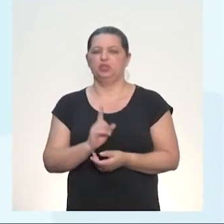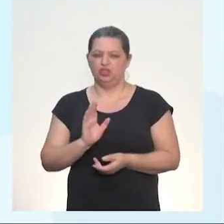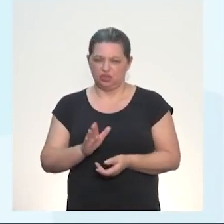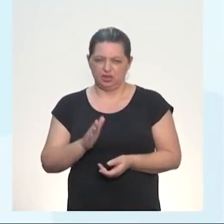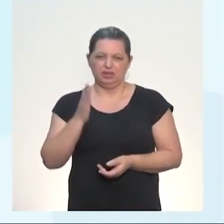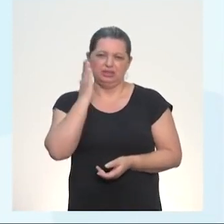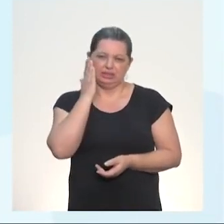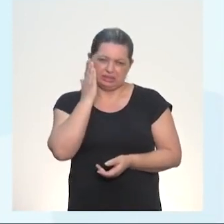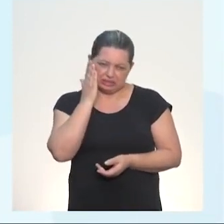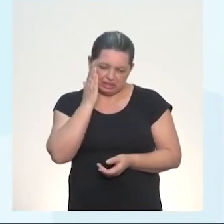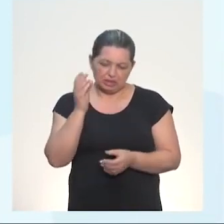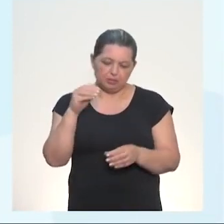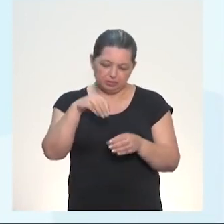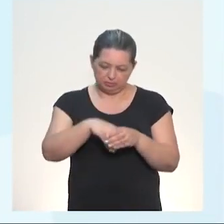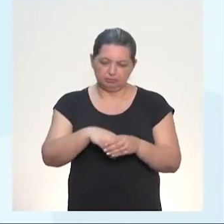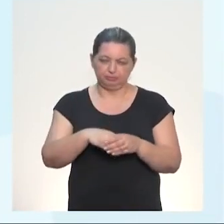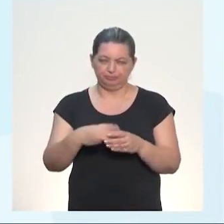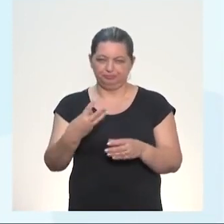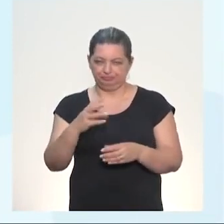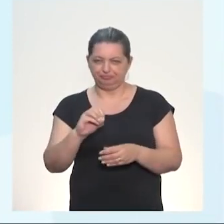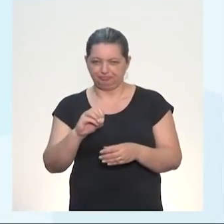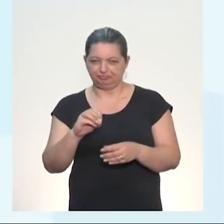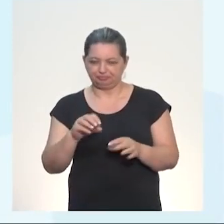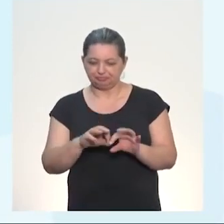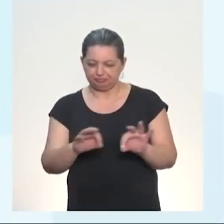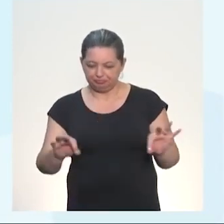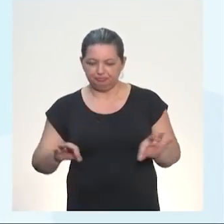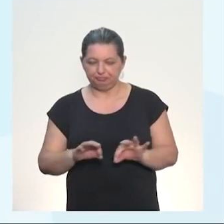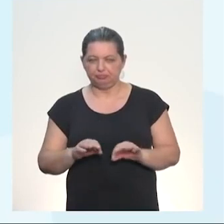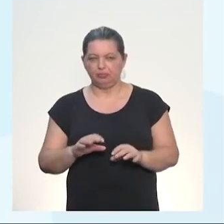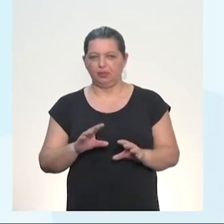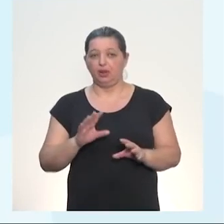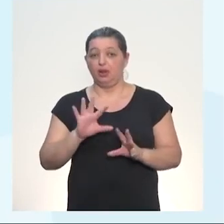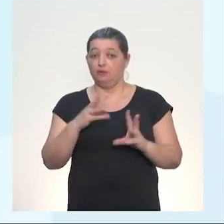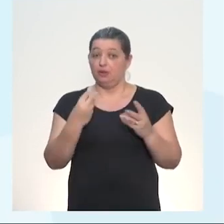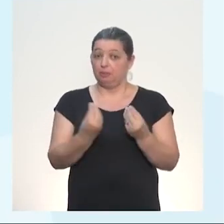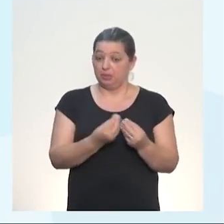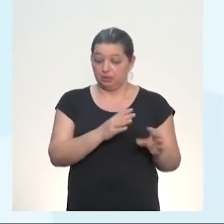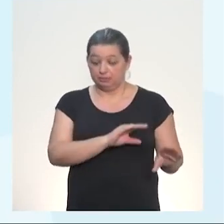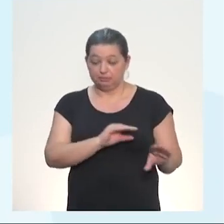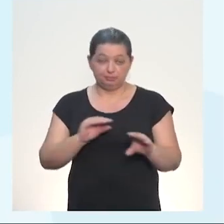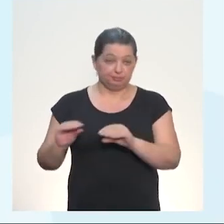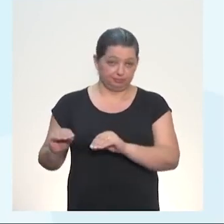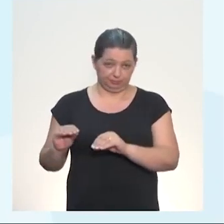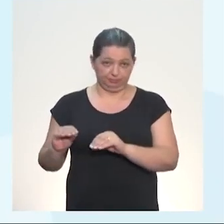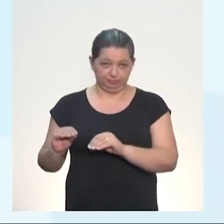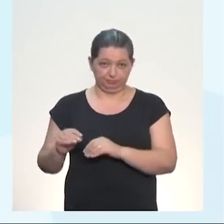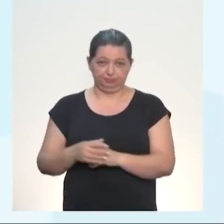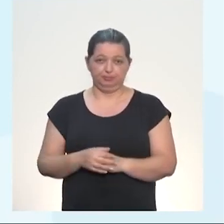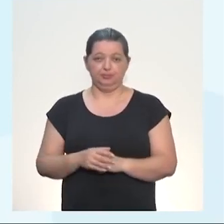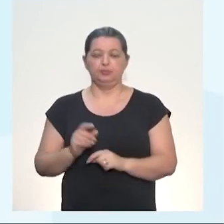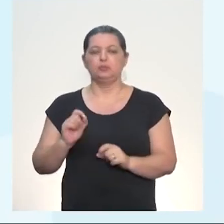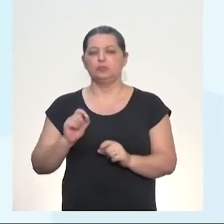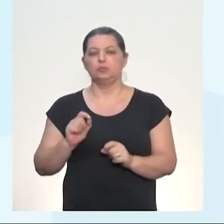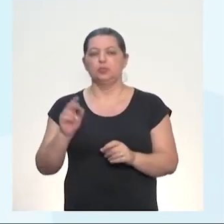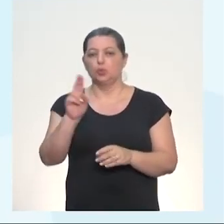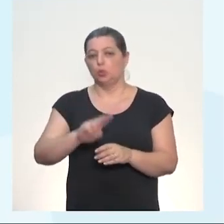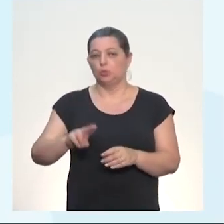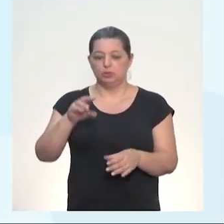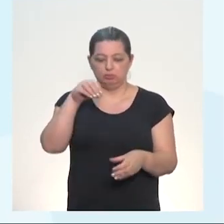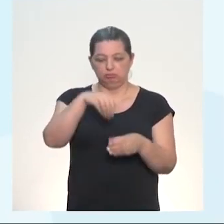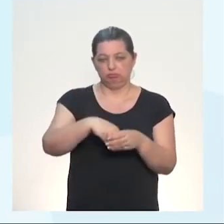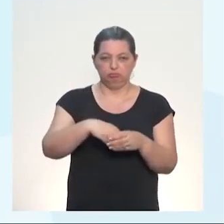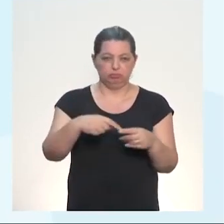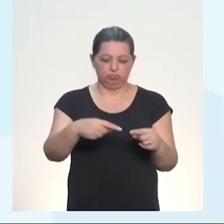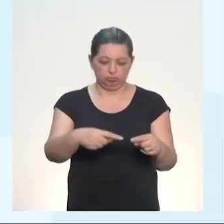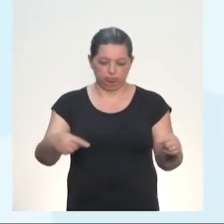30 metros cúbicos lá dentro? Legal. A família de Michel irá se mudar e os utensílios serão guardados em caixas com formato